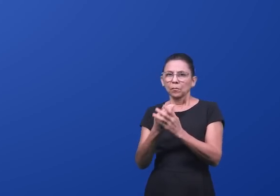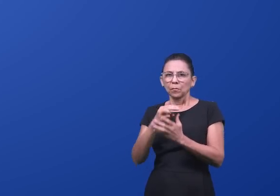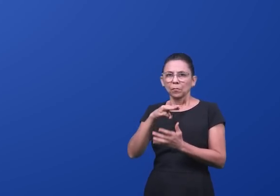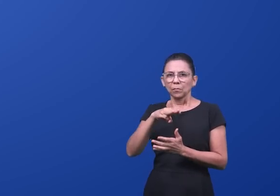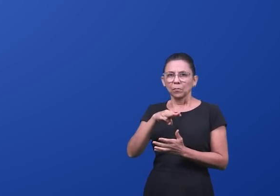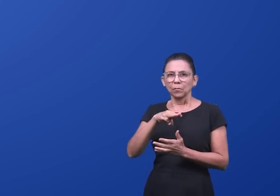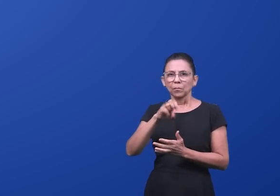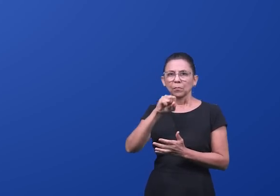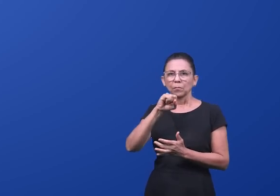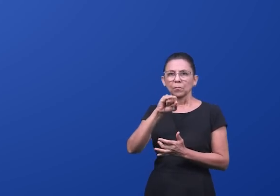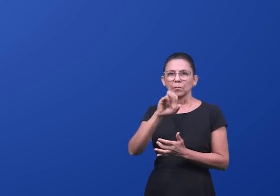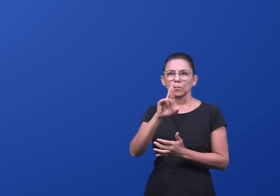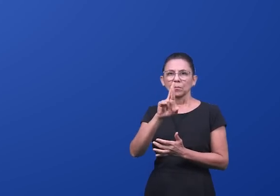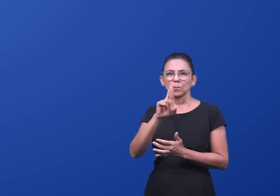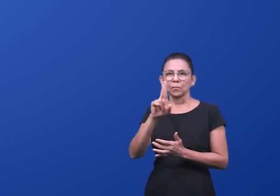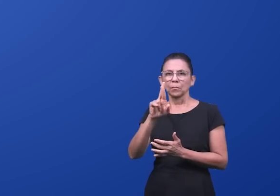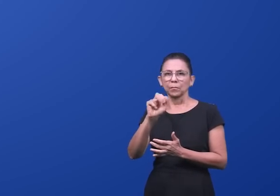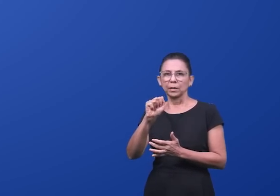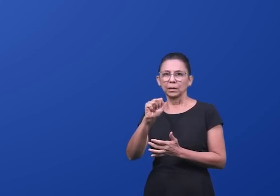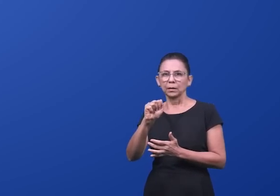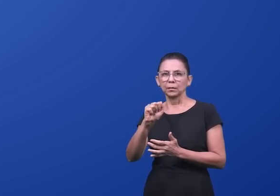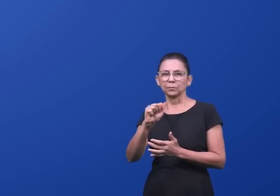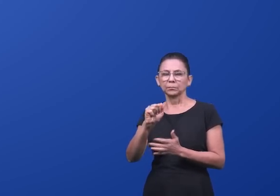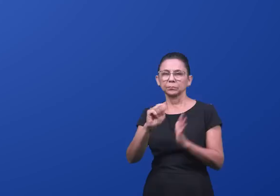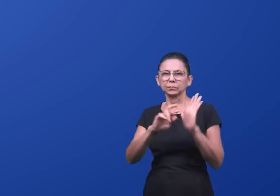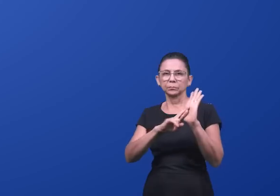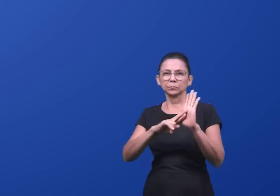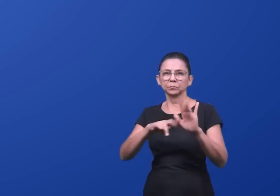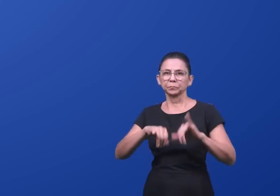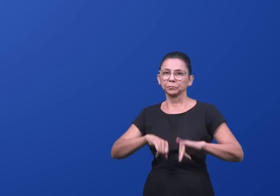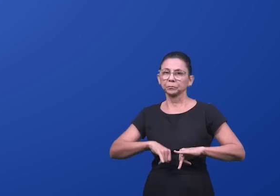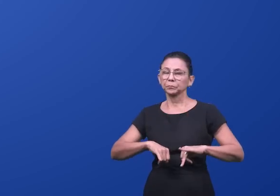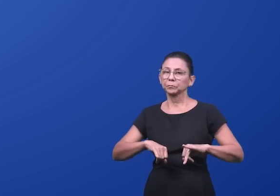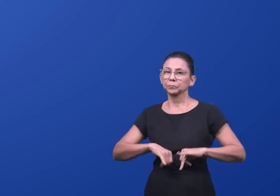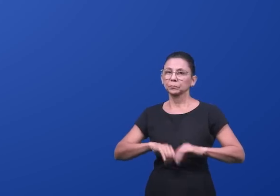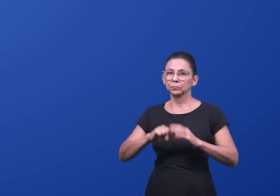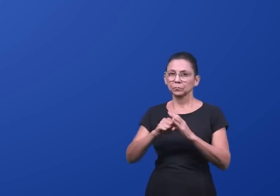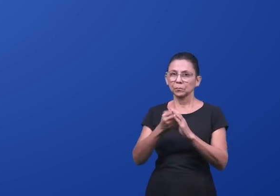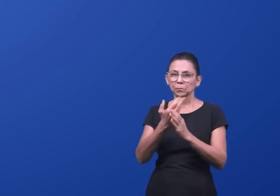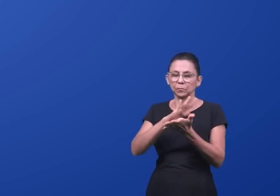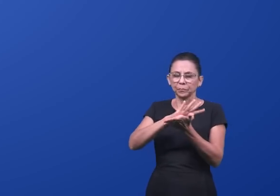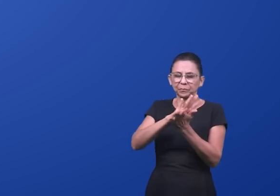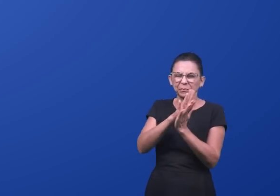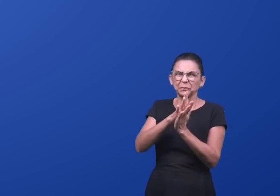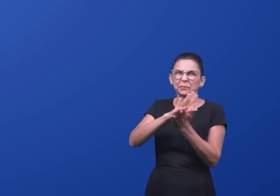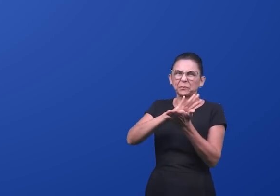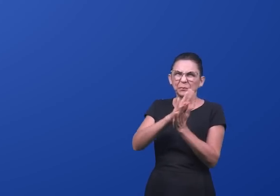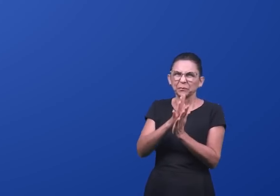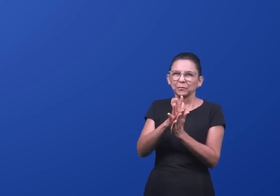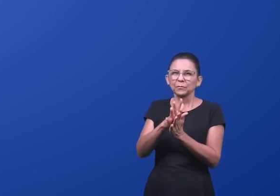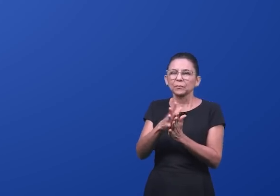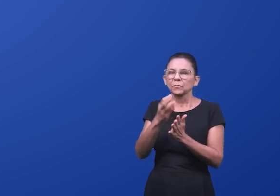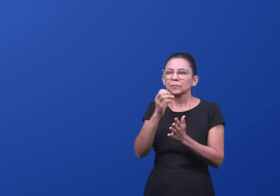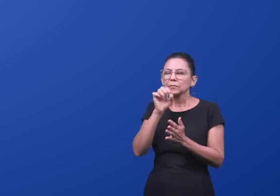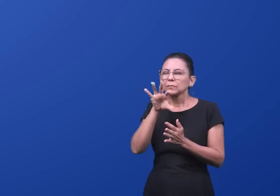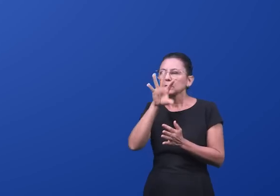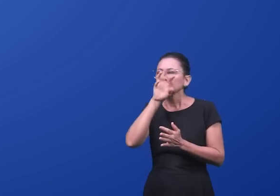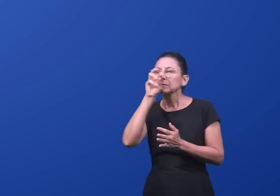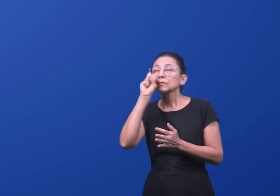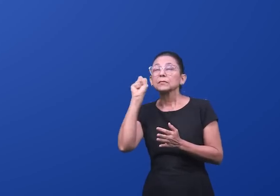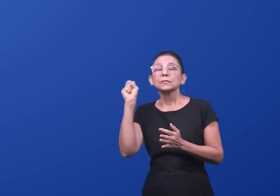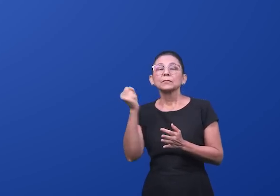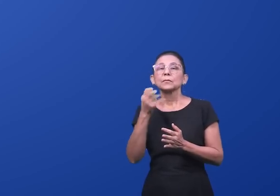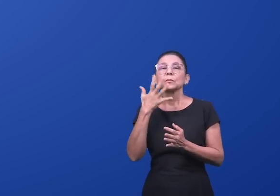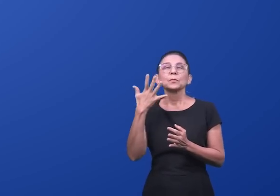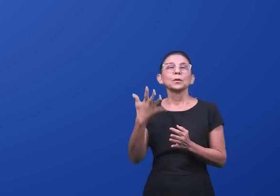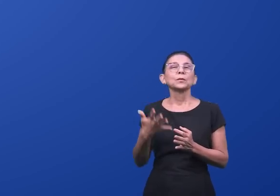Perfumada de mirra e de incenso. A mirra fala do sofrimento, ou seja, uma igreja